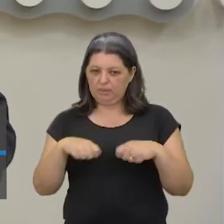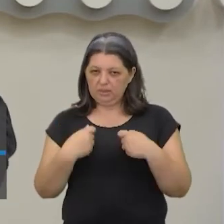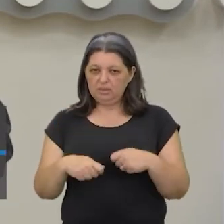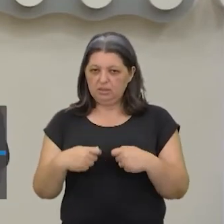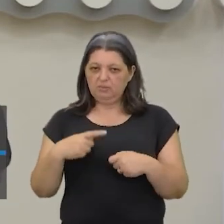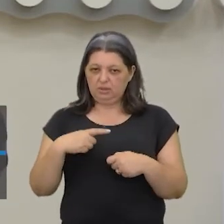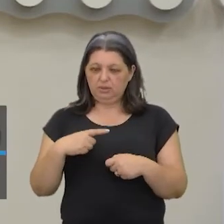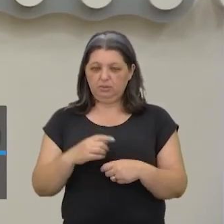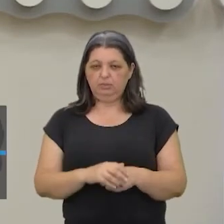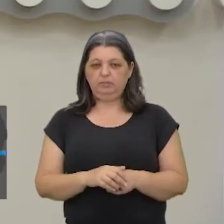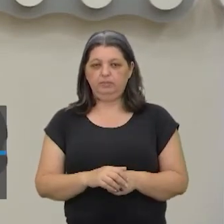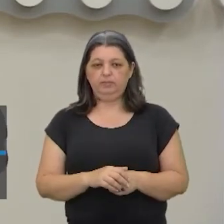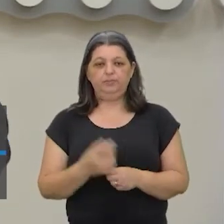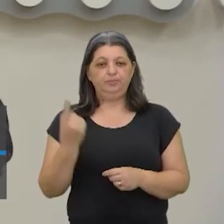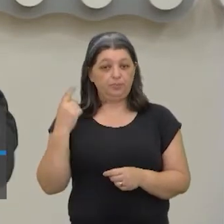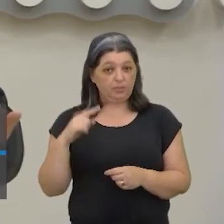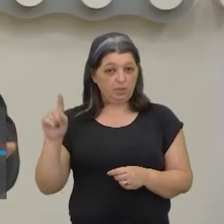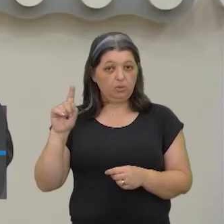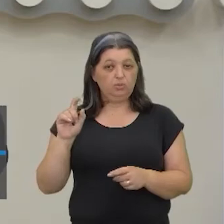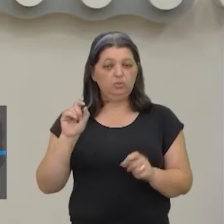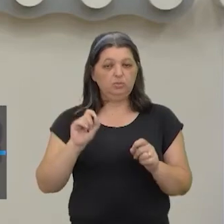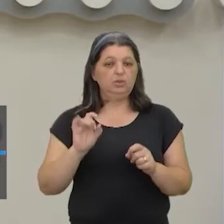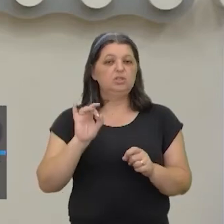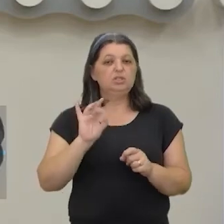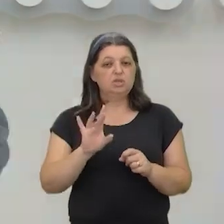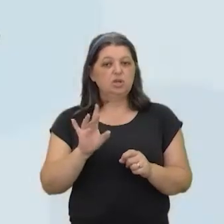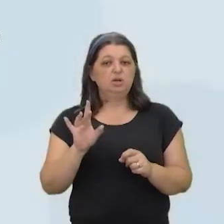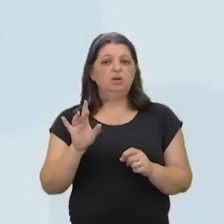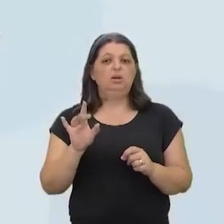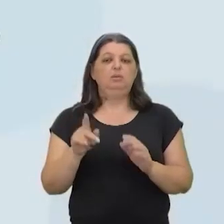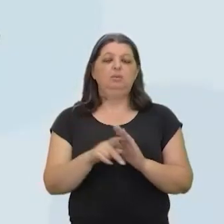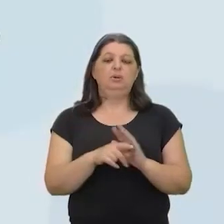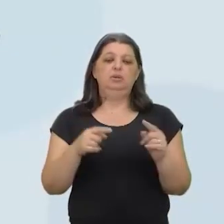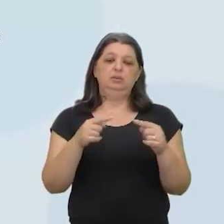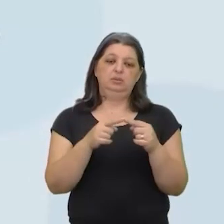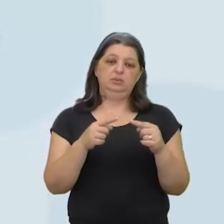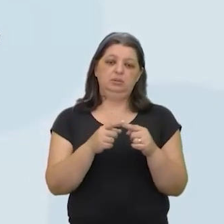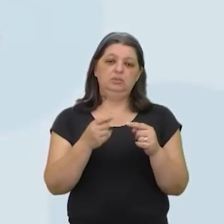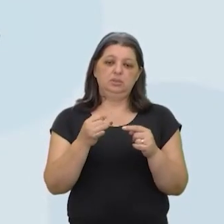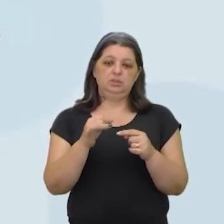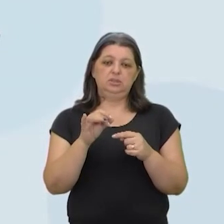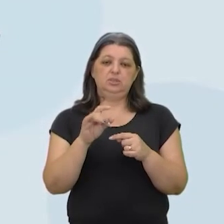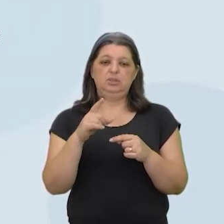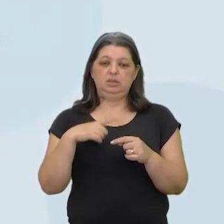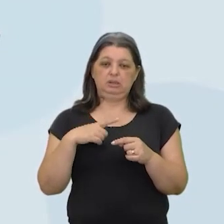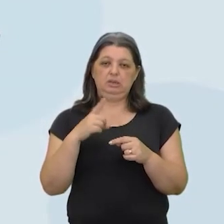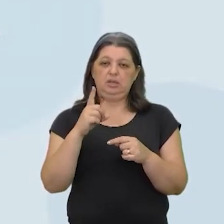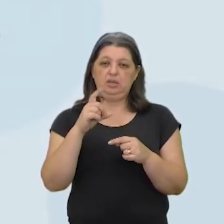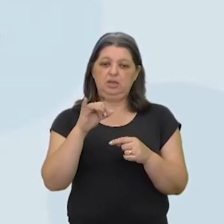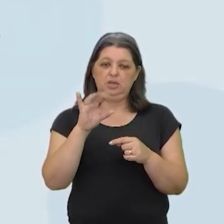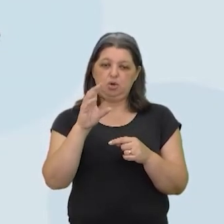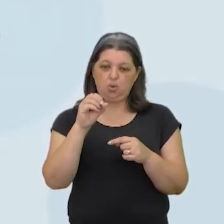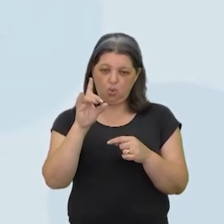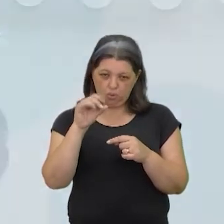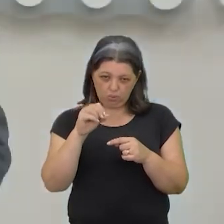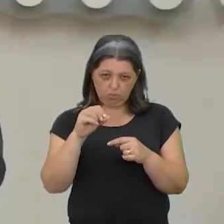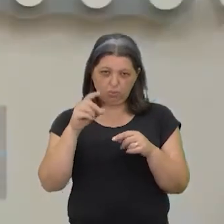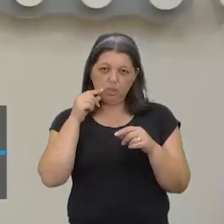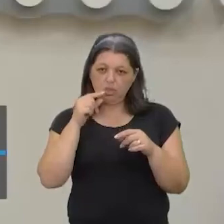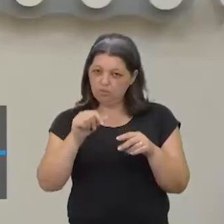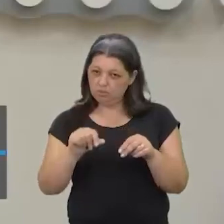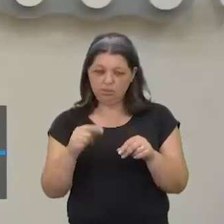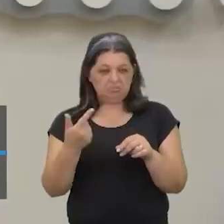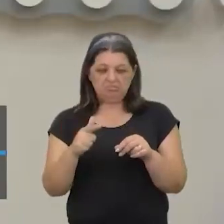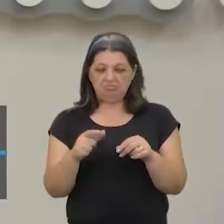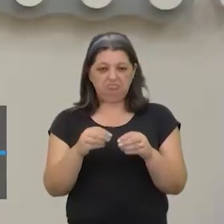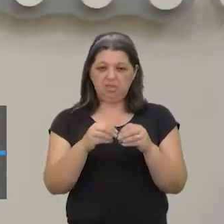Então, essa última parte, só vai estar relacionado se tiver iodo no sal. Então, se não tiver, aí não tem